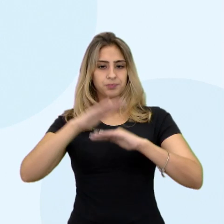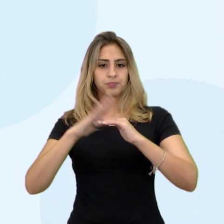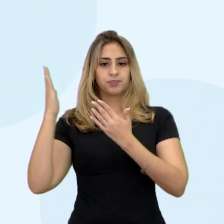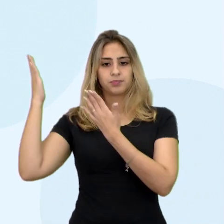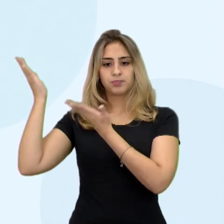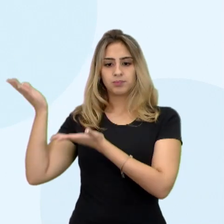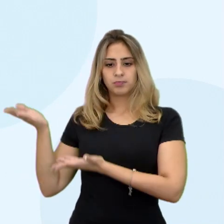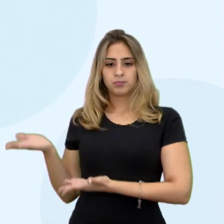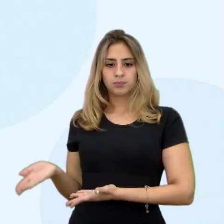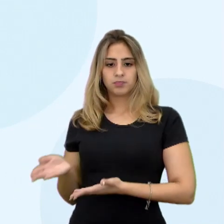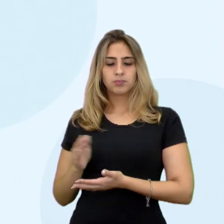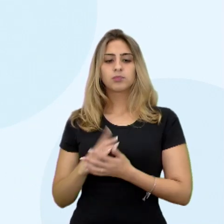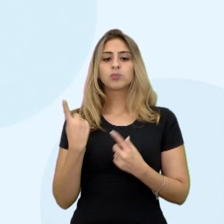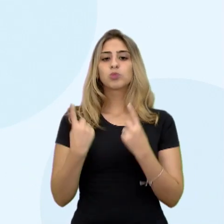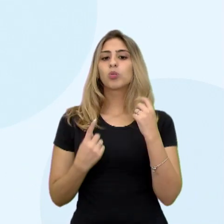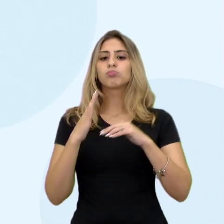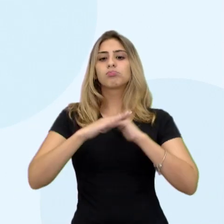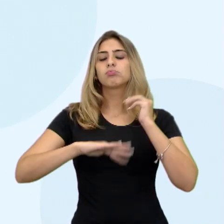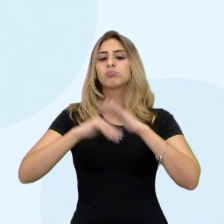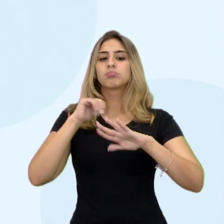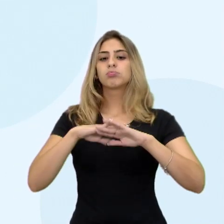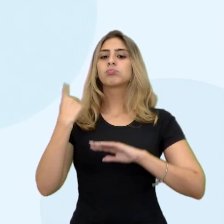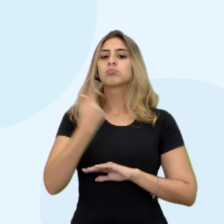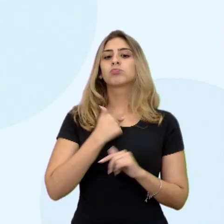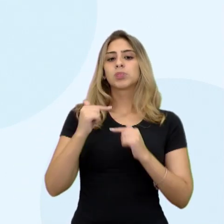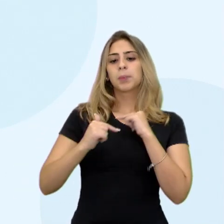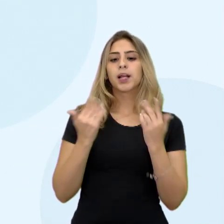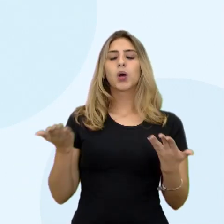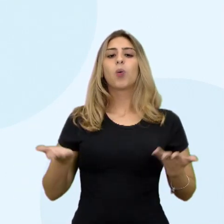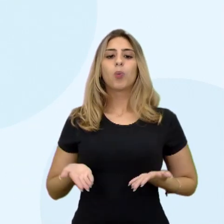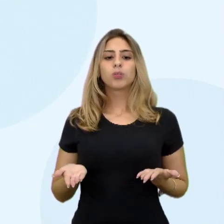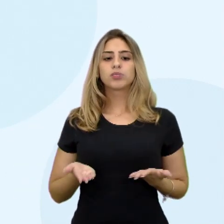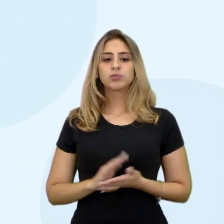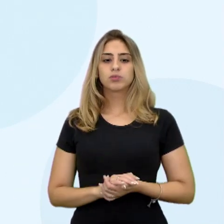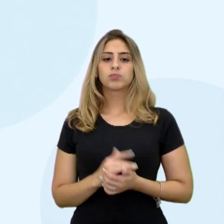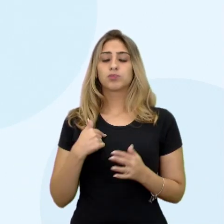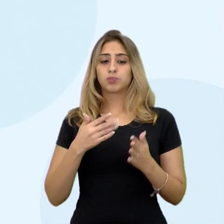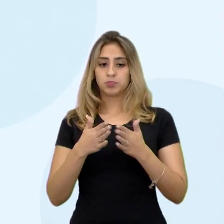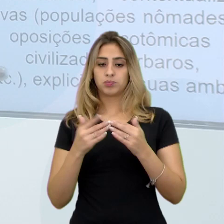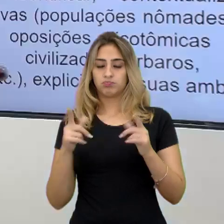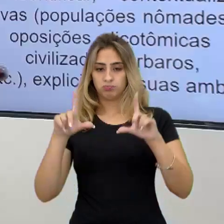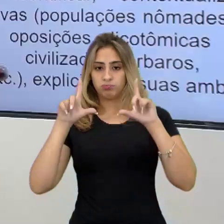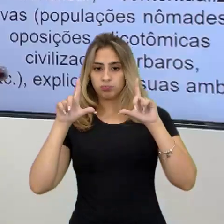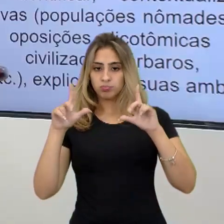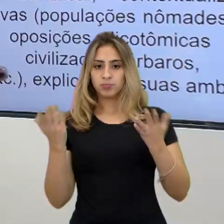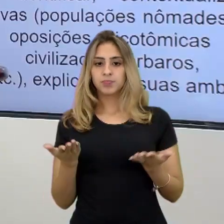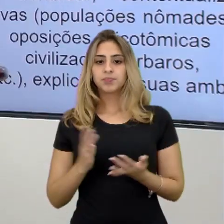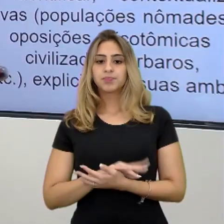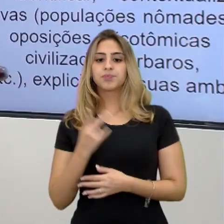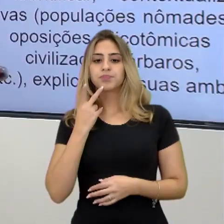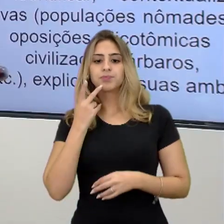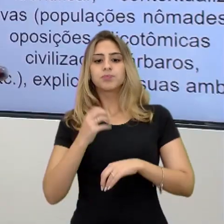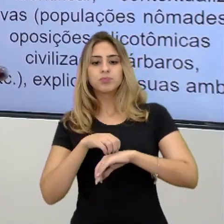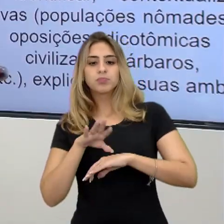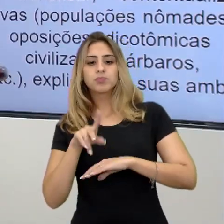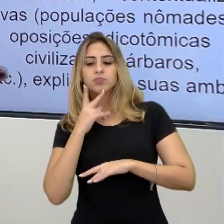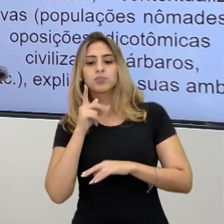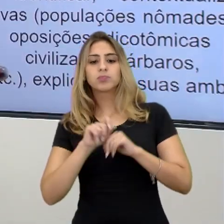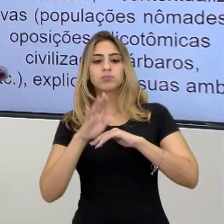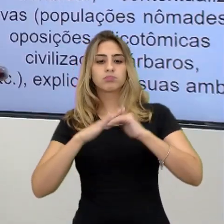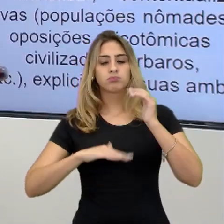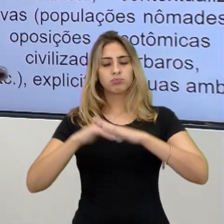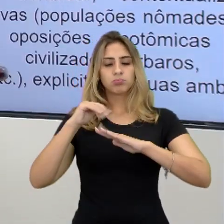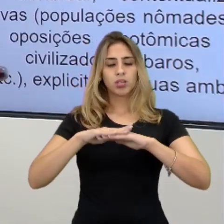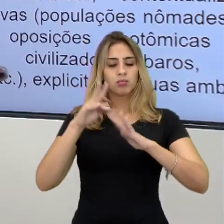né? Então, quais são as habilidades que nós vamos trabalhar hoje? Vou pedir para voltar aqui um pouquinho antes da gente comentar sobre fazer a leitura das